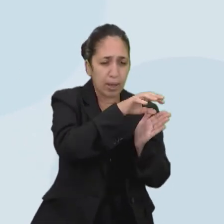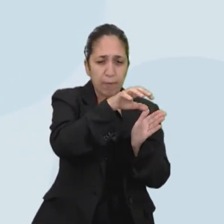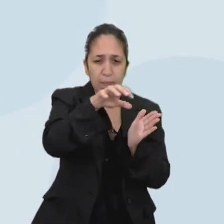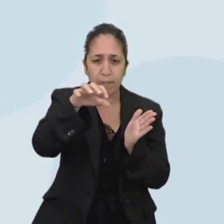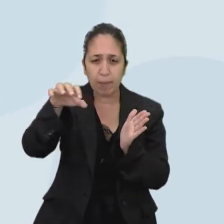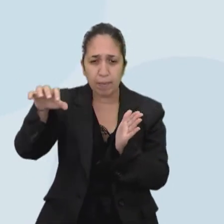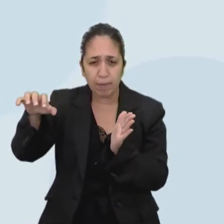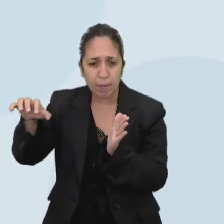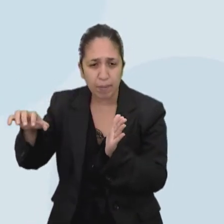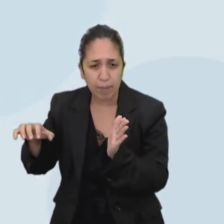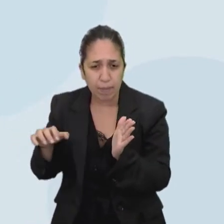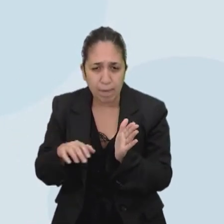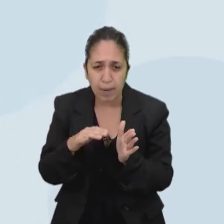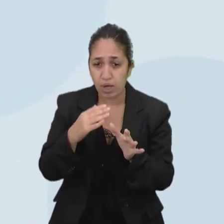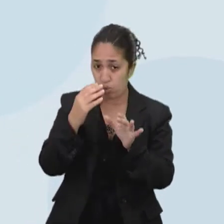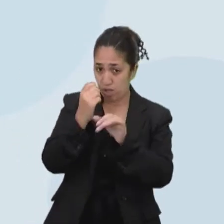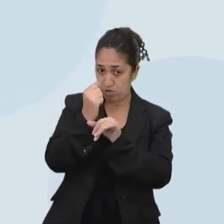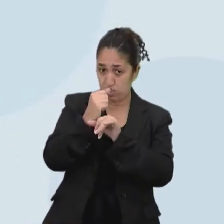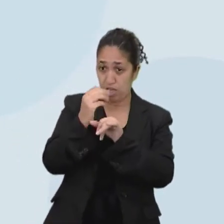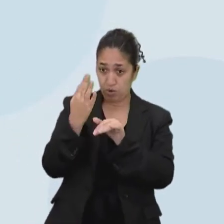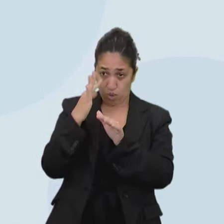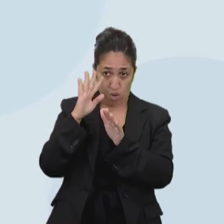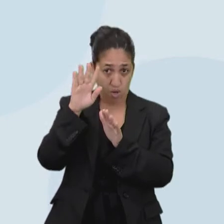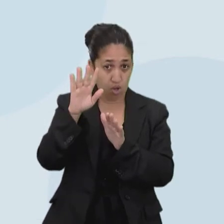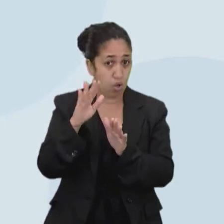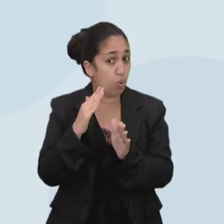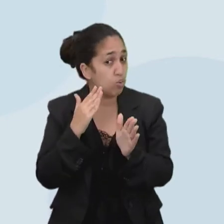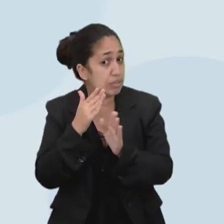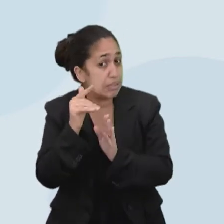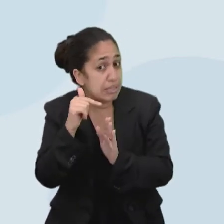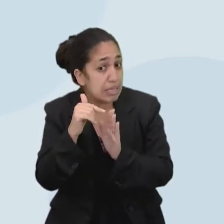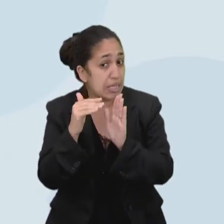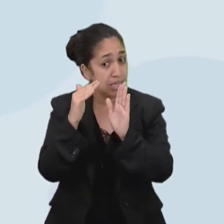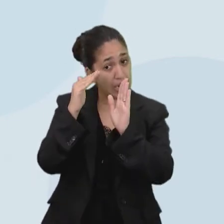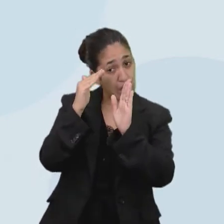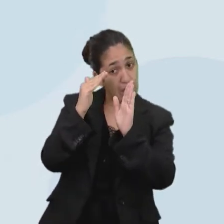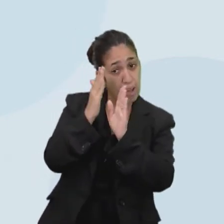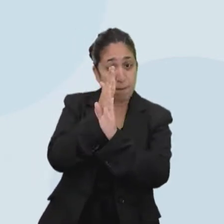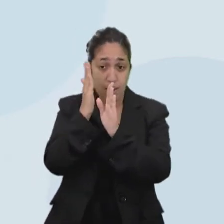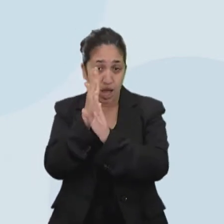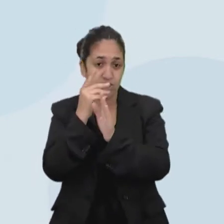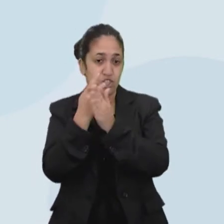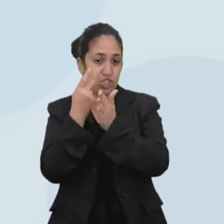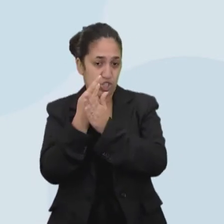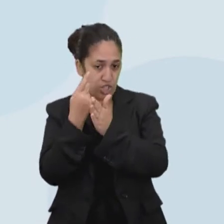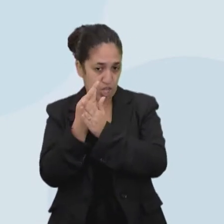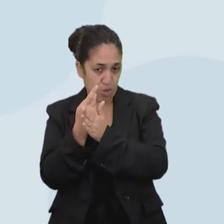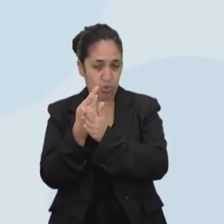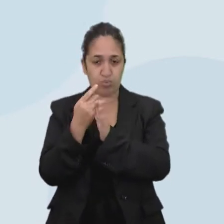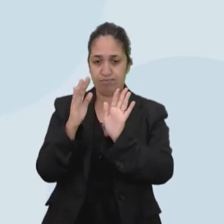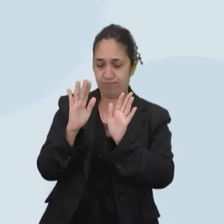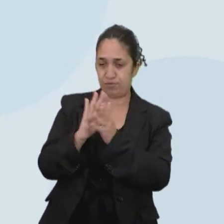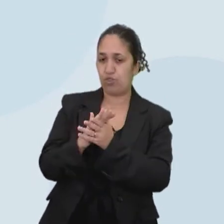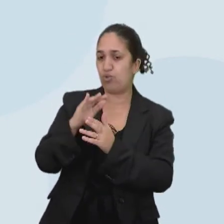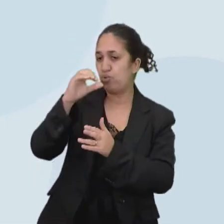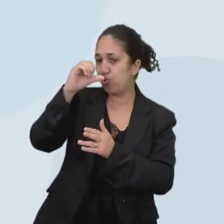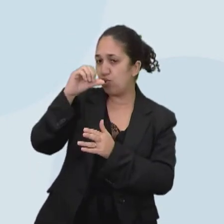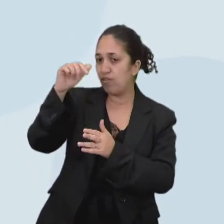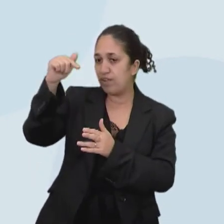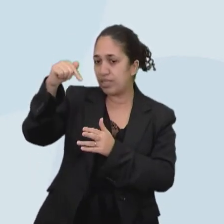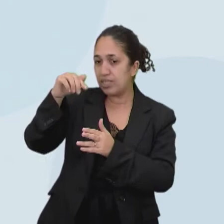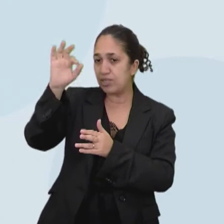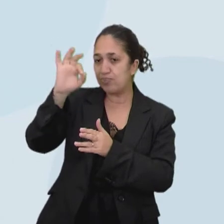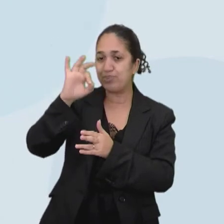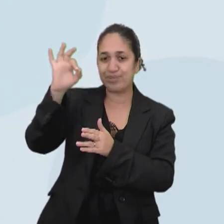resultados dentro da margem de erro, lembrando aí, no caso ali 2%, em 97% dos